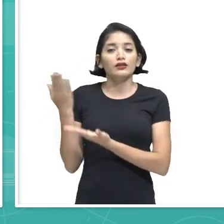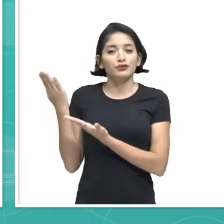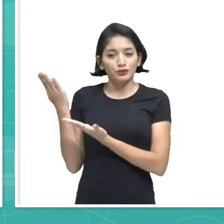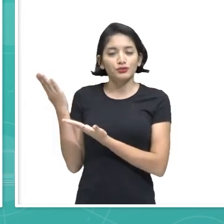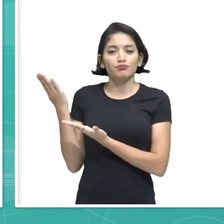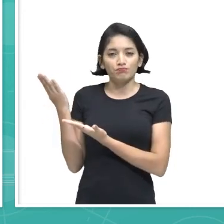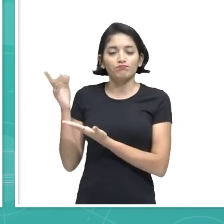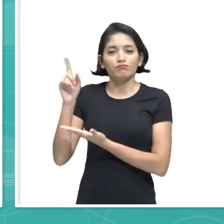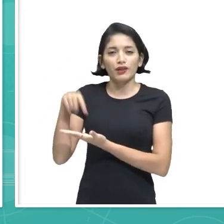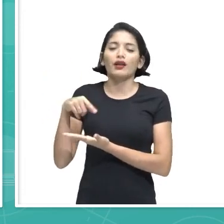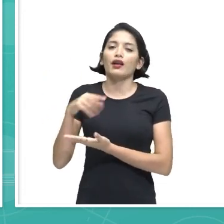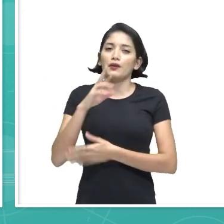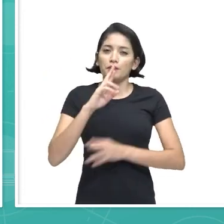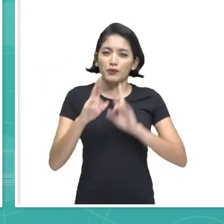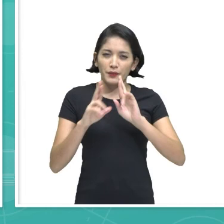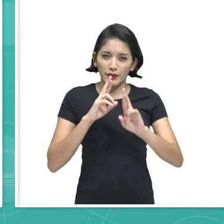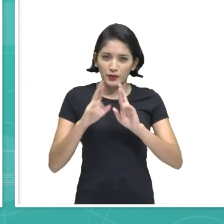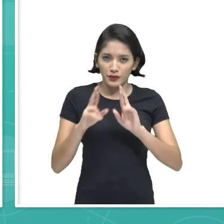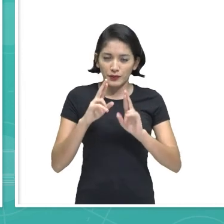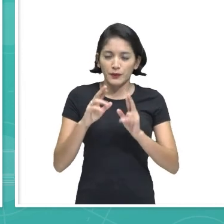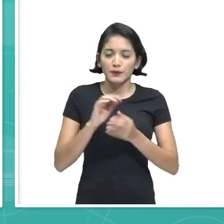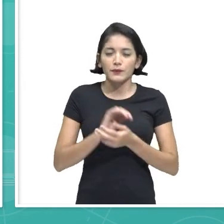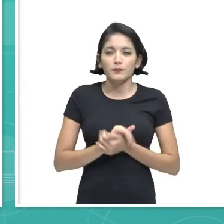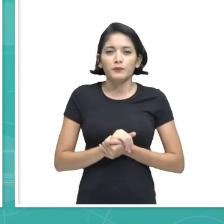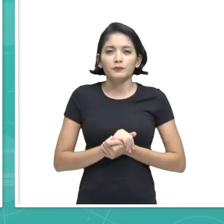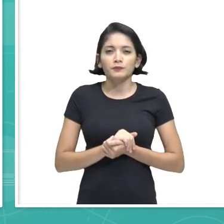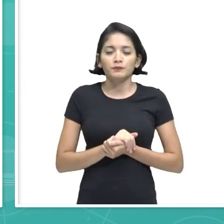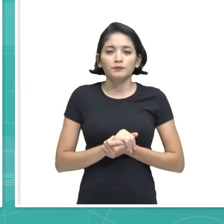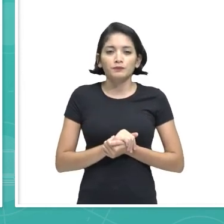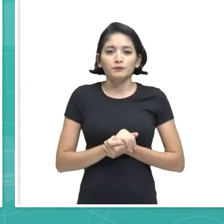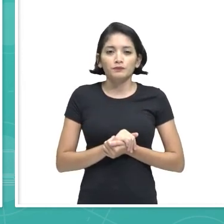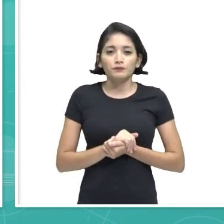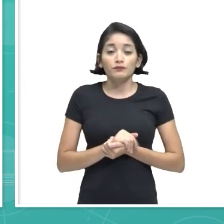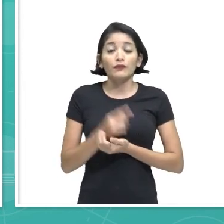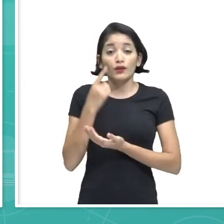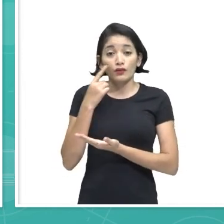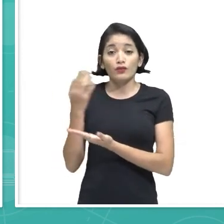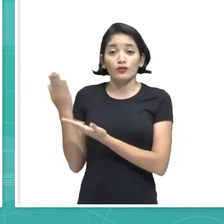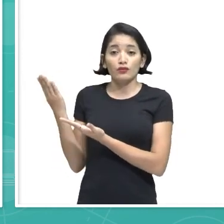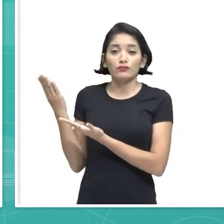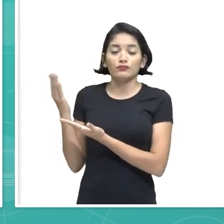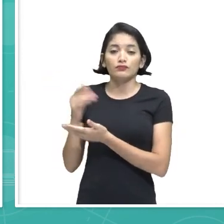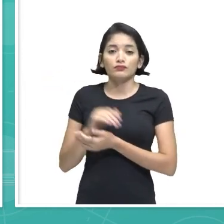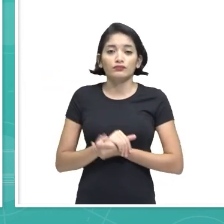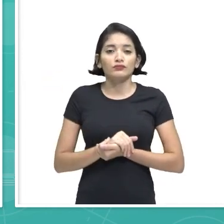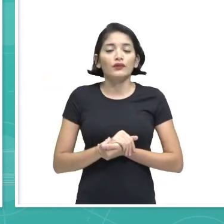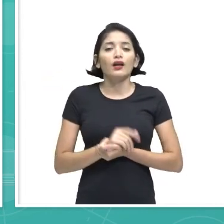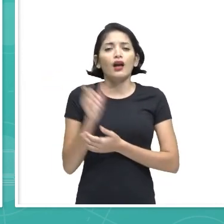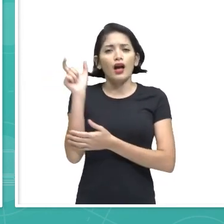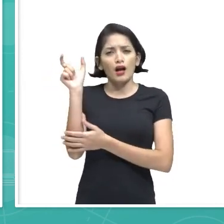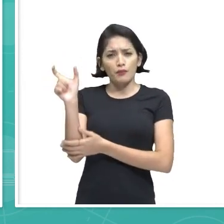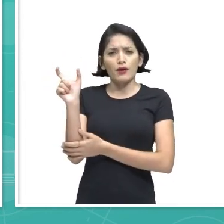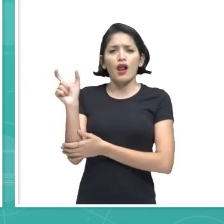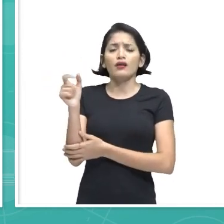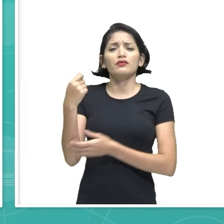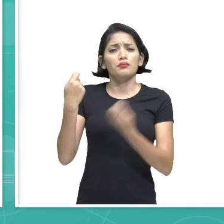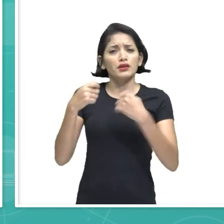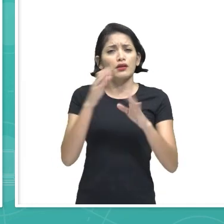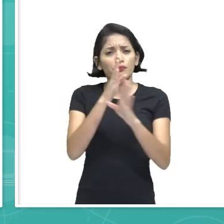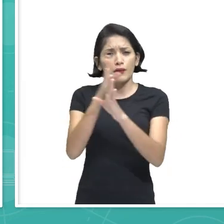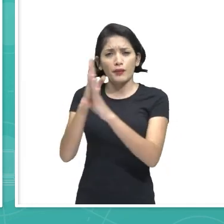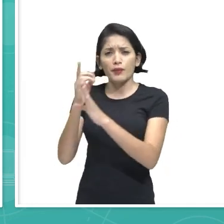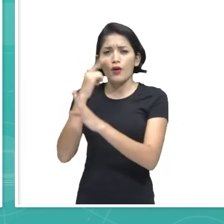nosso gabarito. Vamos lá? Muito bem. As palavras que devem ser encontradas